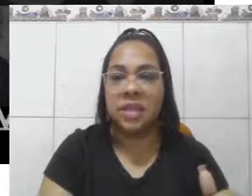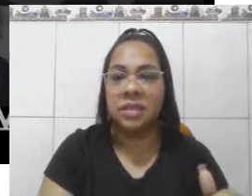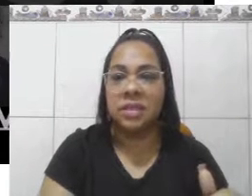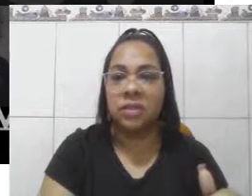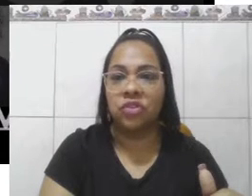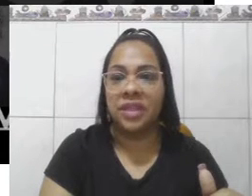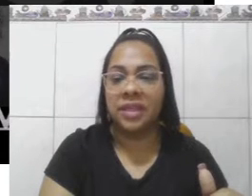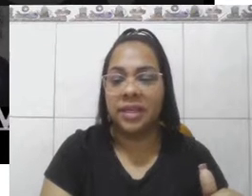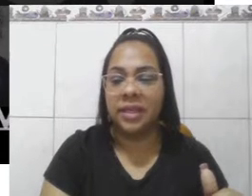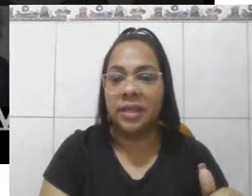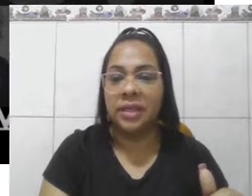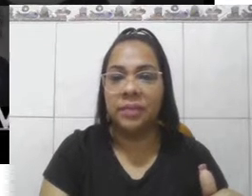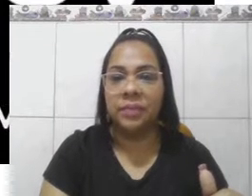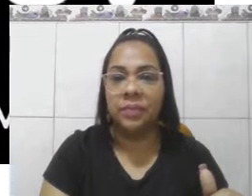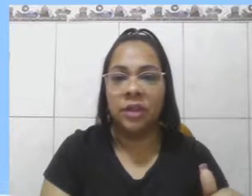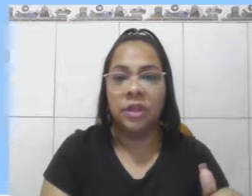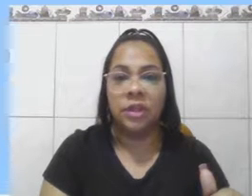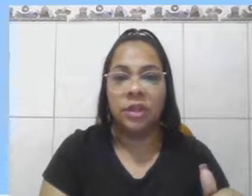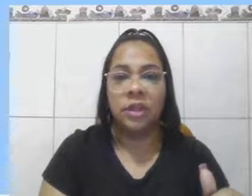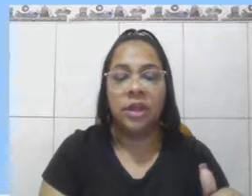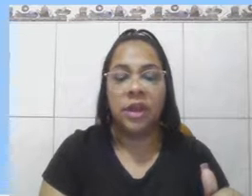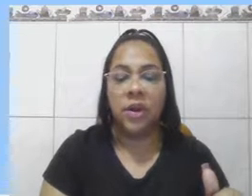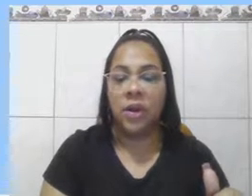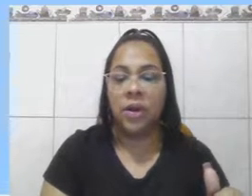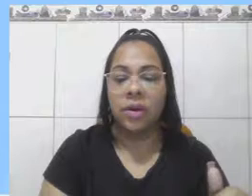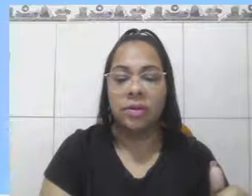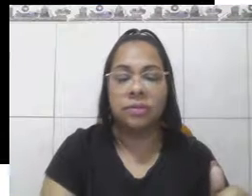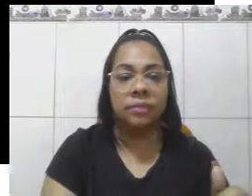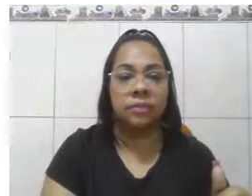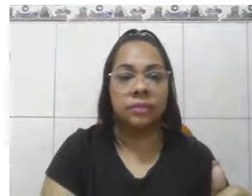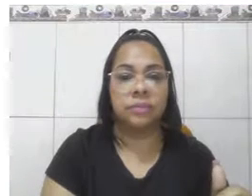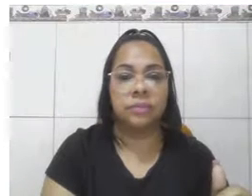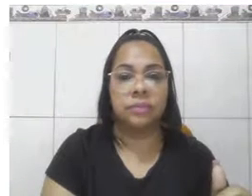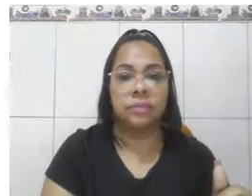pra vocês. Então, deixa eu sair daqui. Sim.